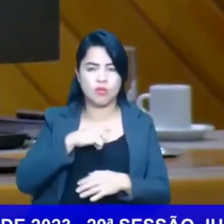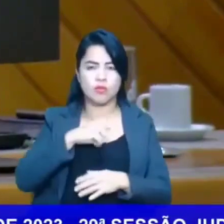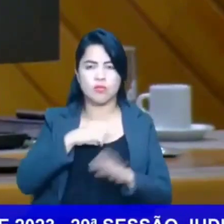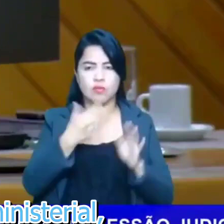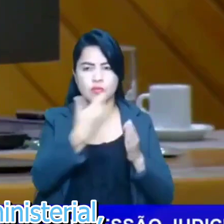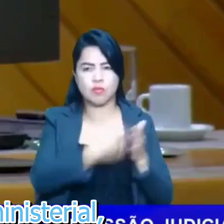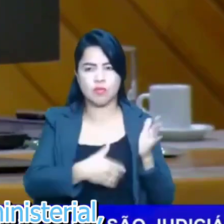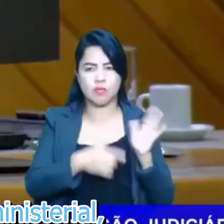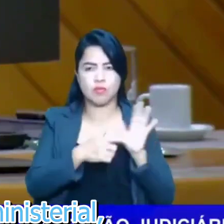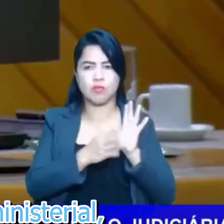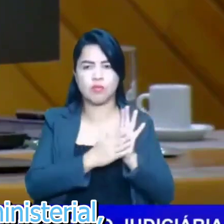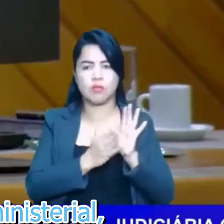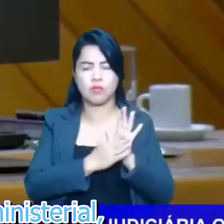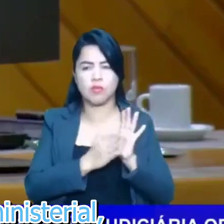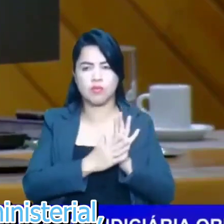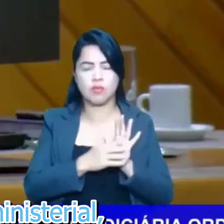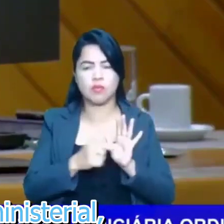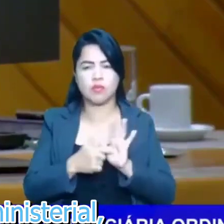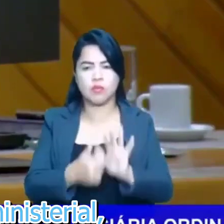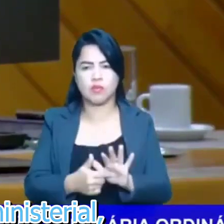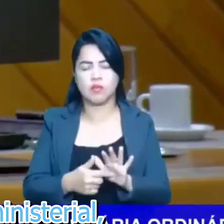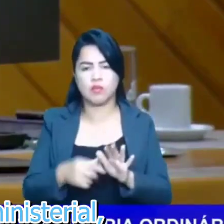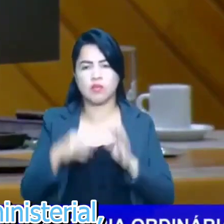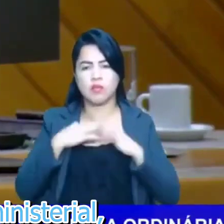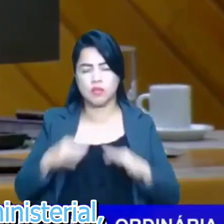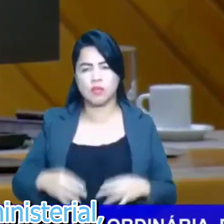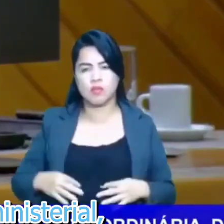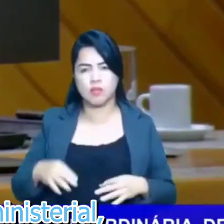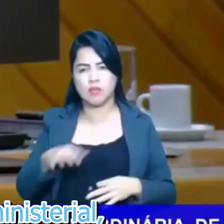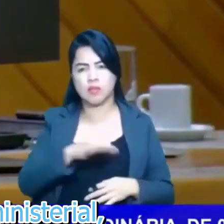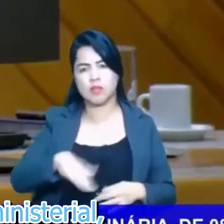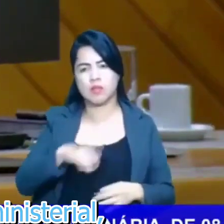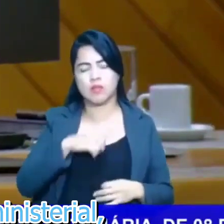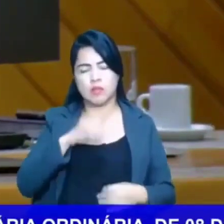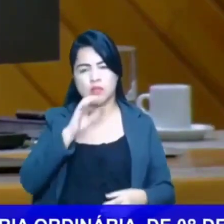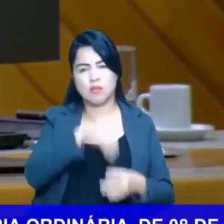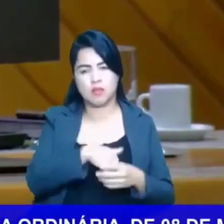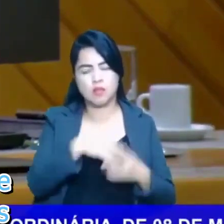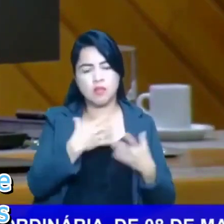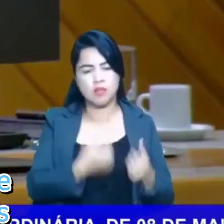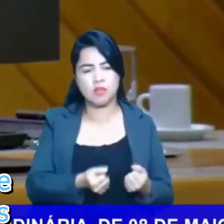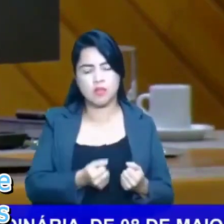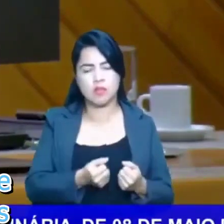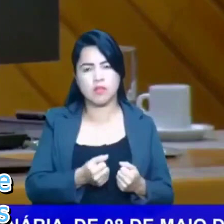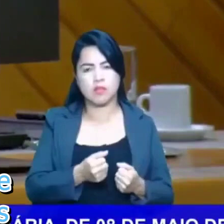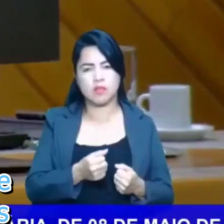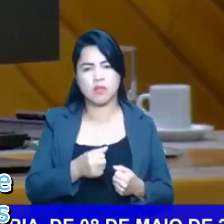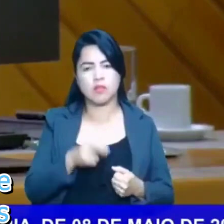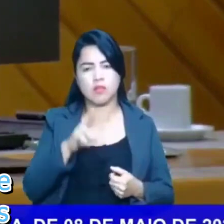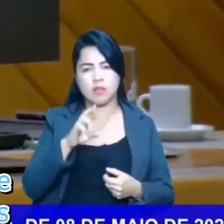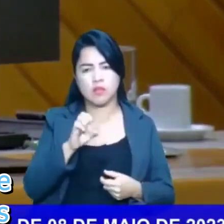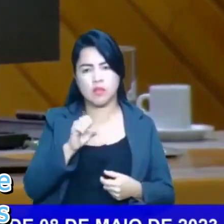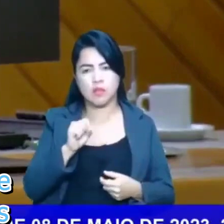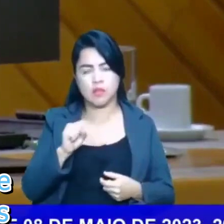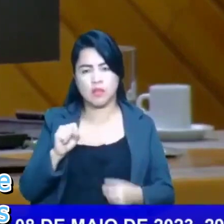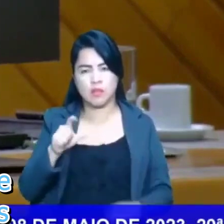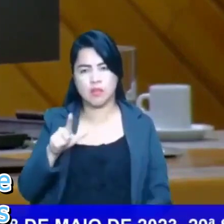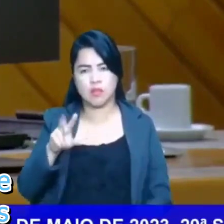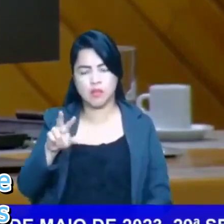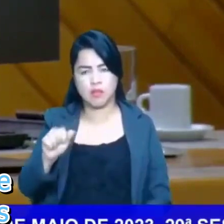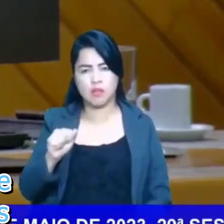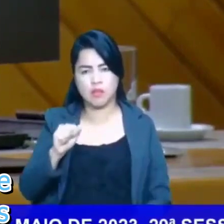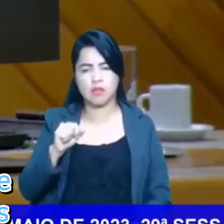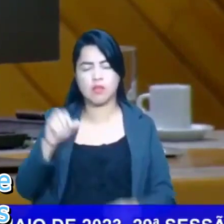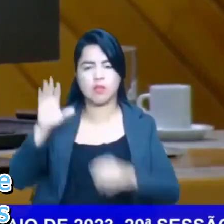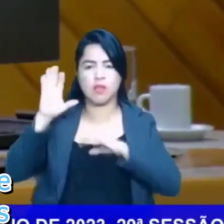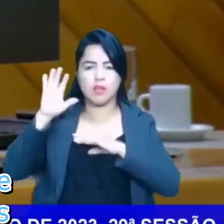ao exposto e em consonância com os pareceres técnico e ministerial, eu voto pela aprovação com ressalva das contas de campanha de Paulo